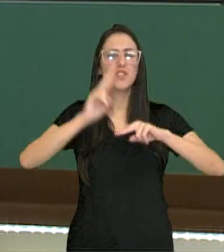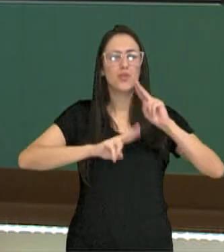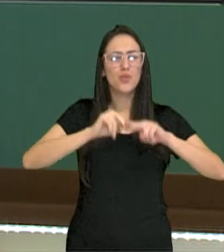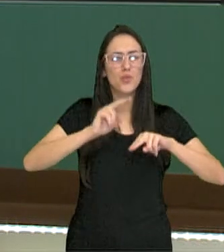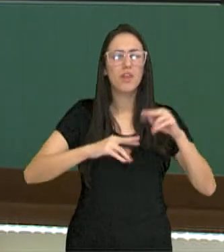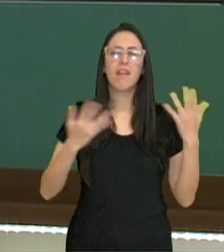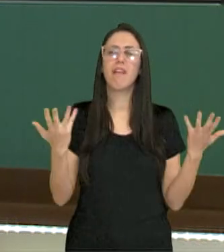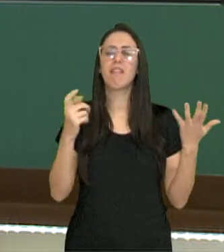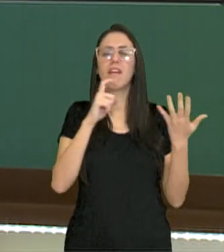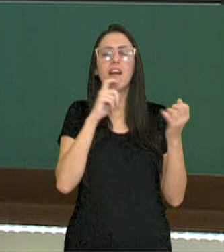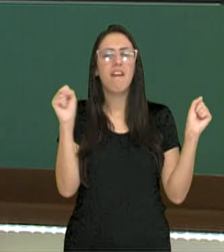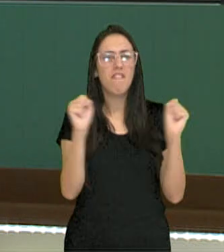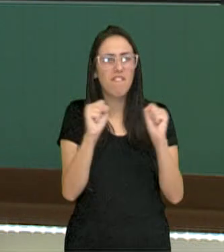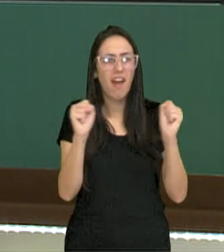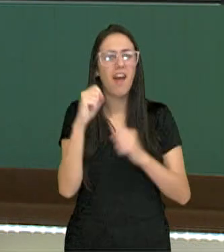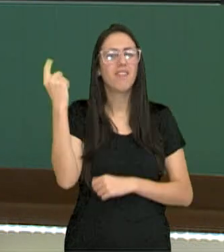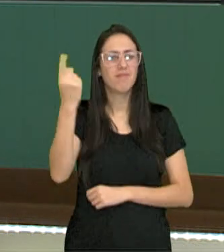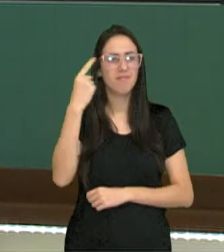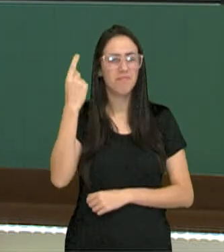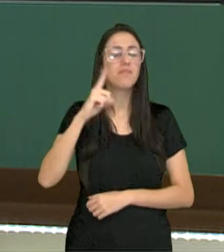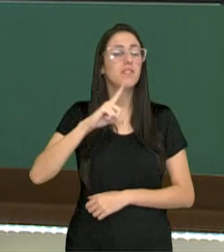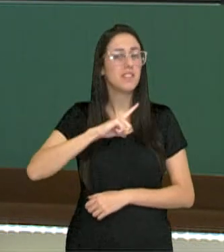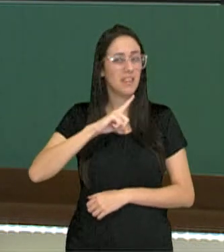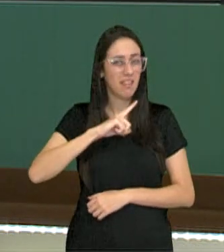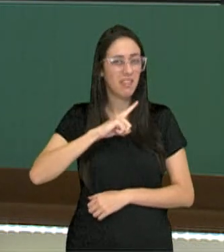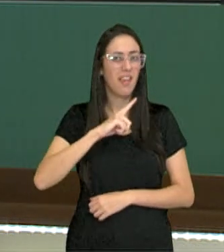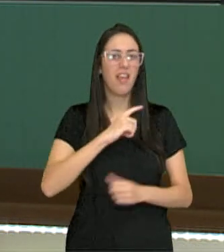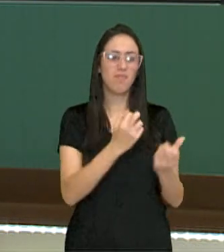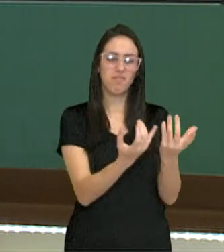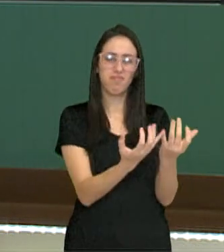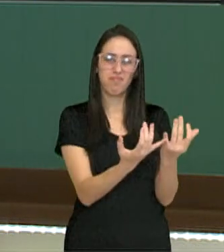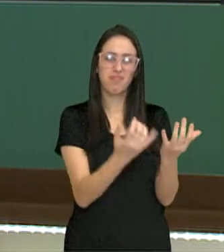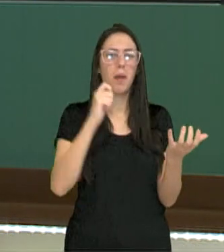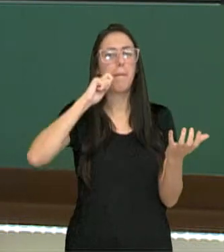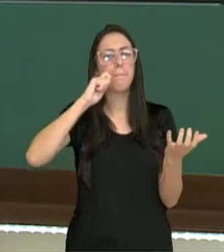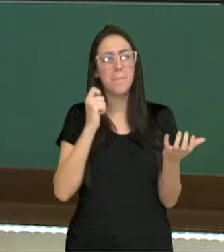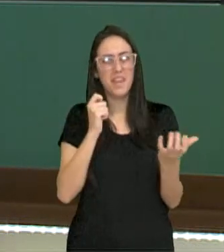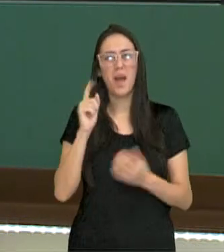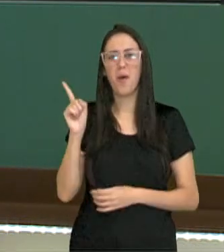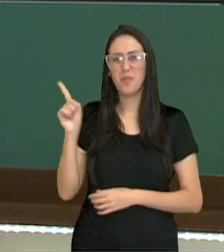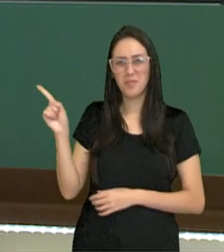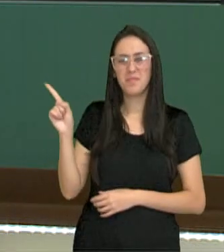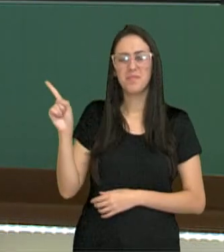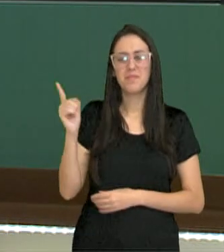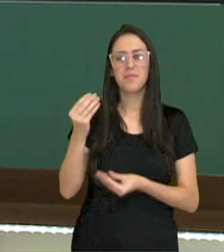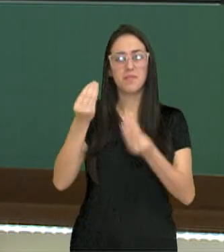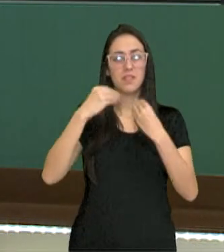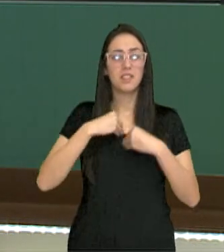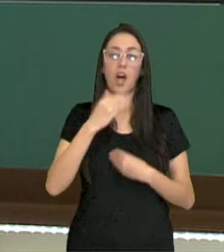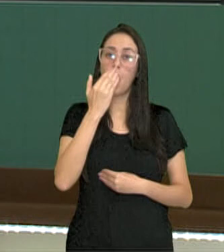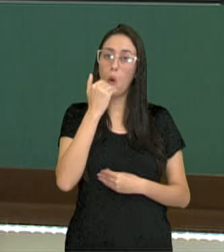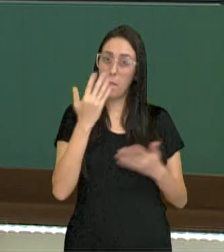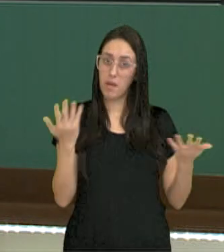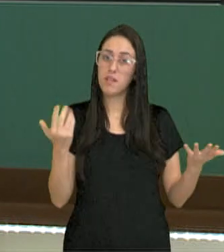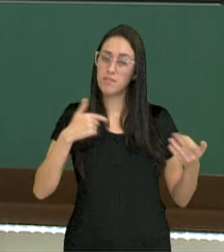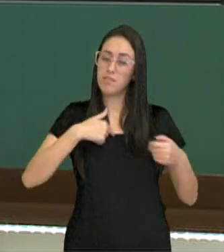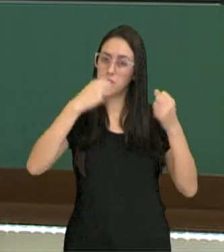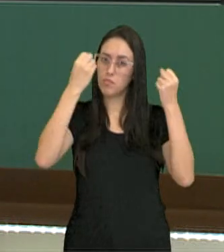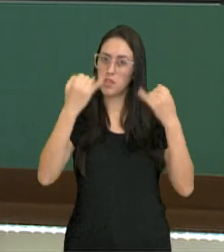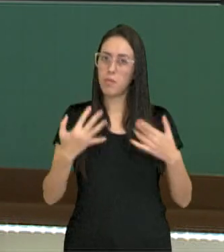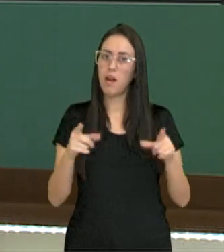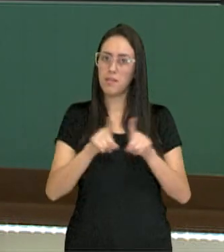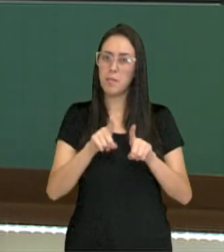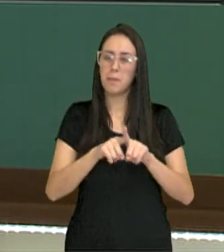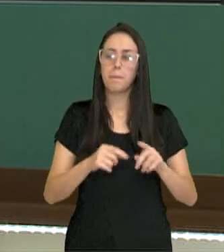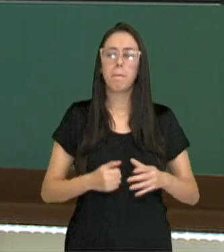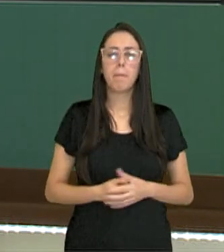principalmente no inverno, é muito comum cozinhar o pinhão e servir para a nossa alimentação. Também vamos falar sobre isso.